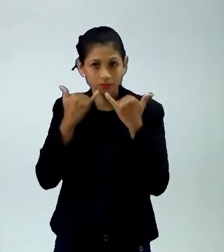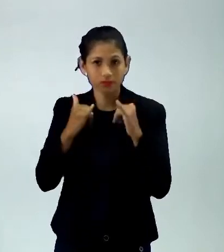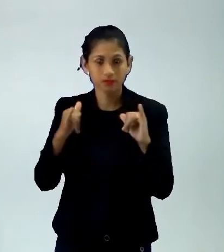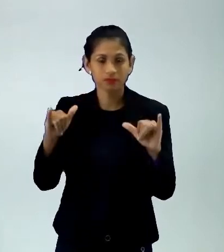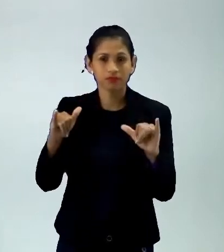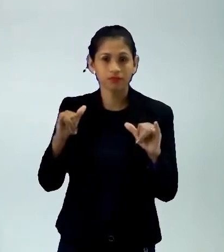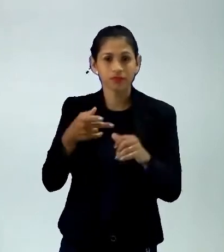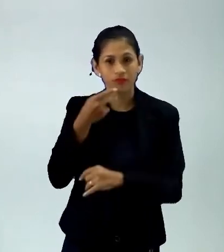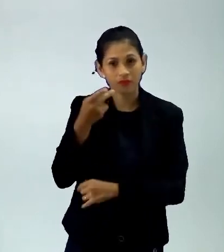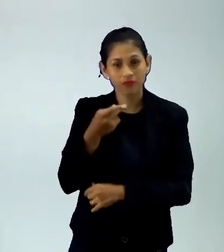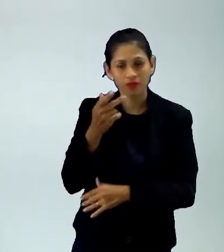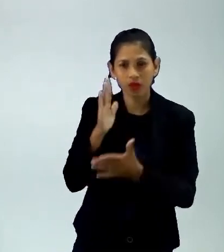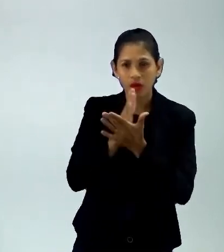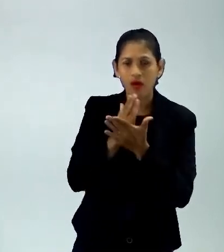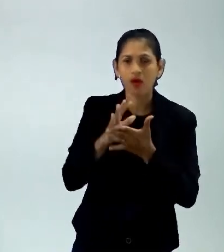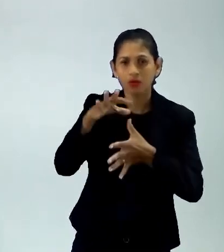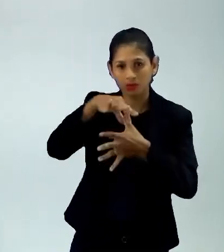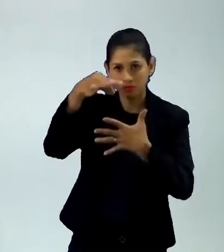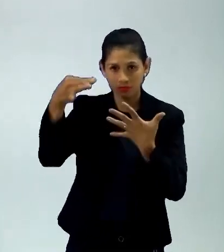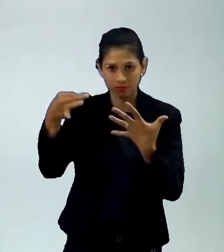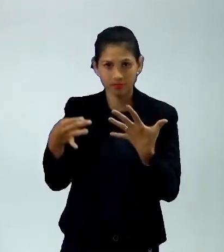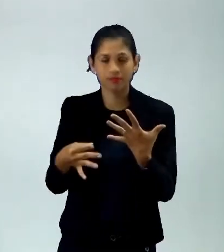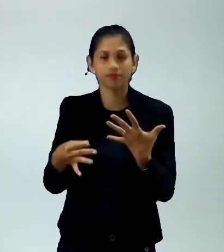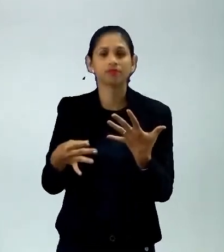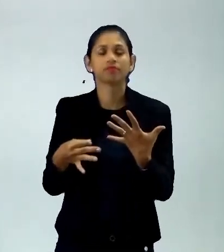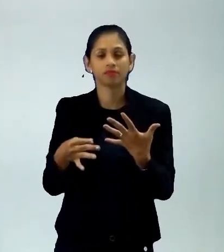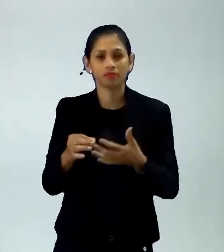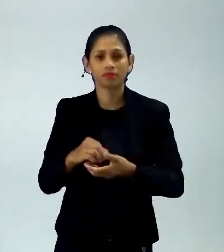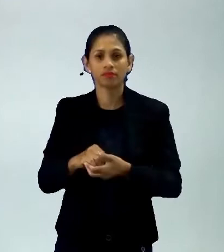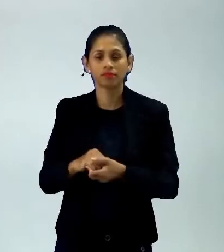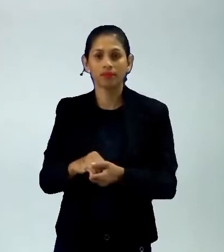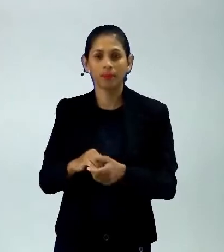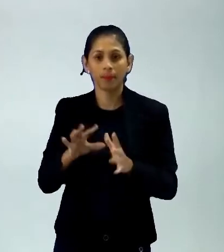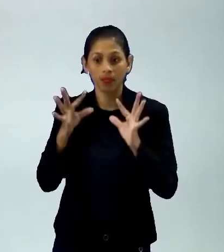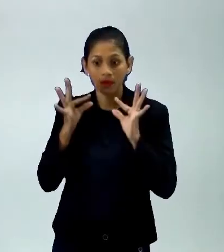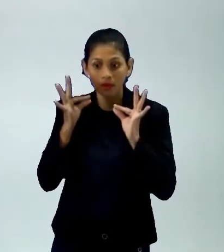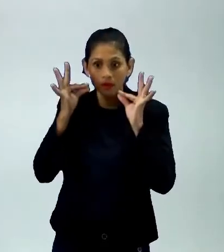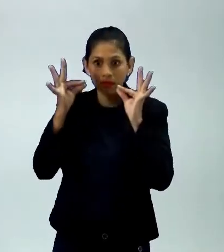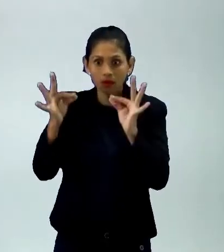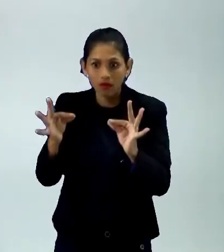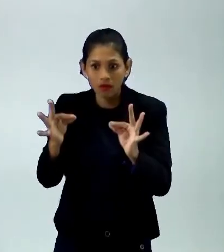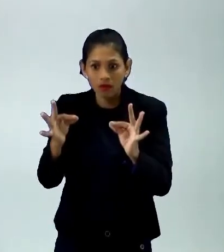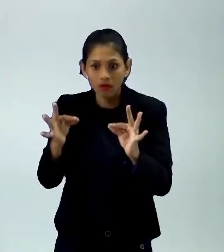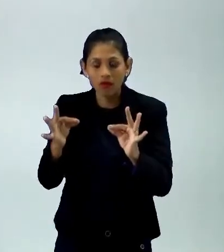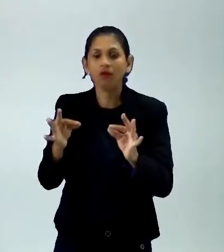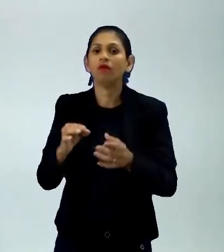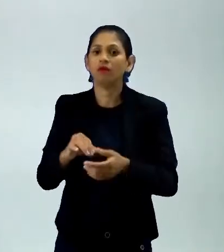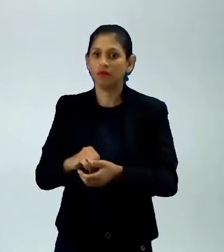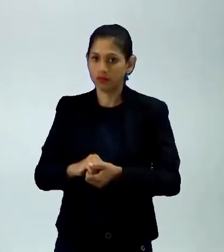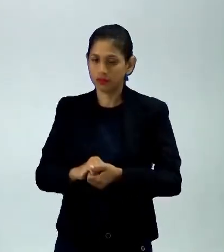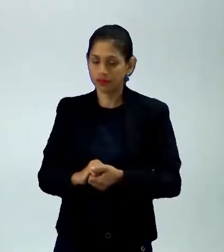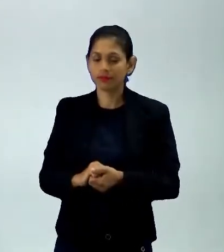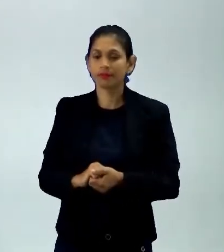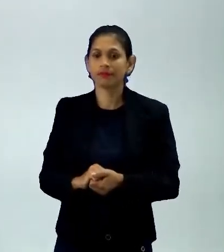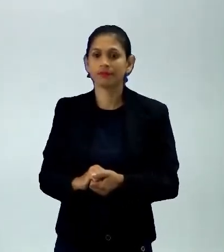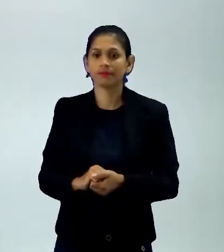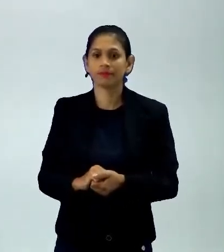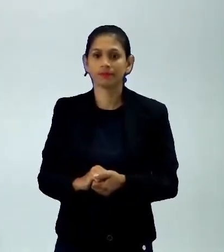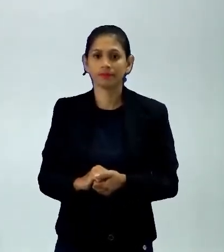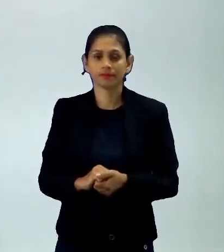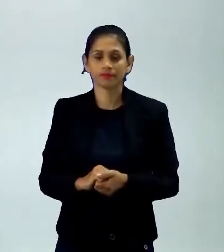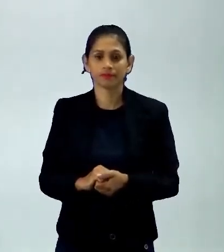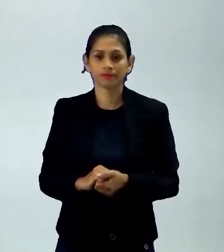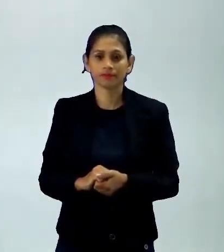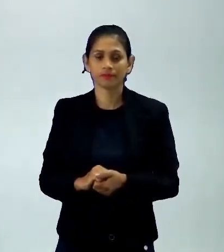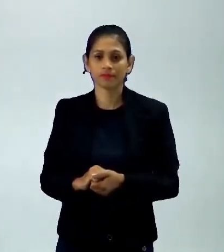Tá bom? Vamos falar sobre alguns elementos desses que causam efeito de sentido na gente, de convencimento,